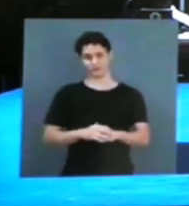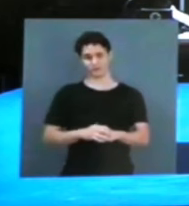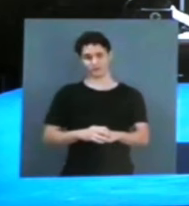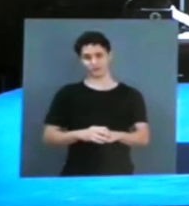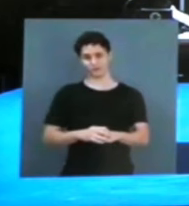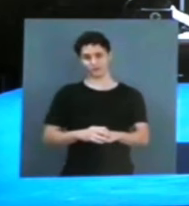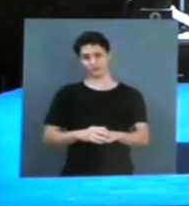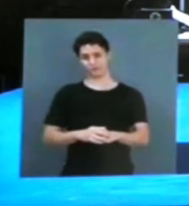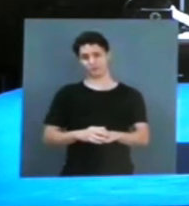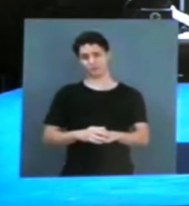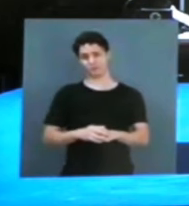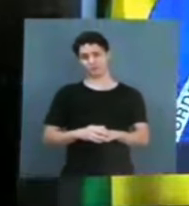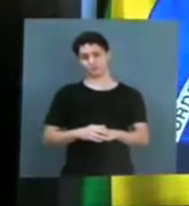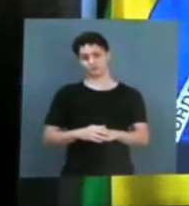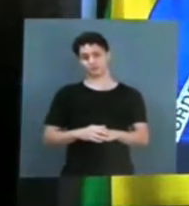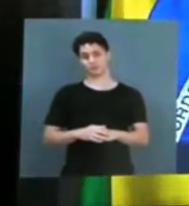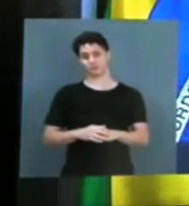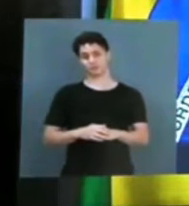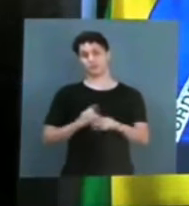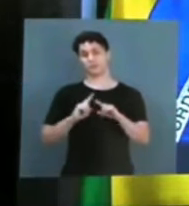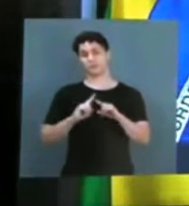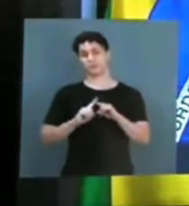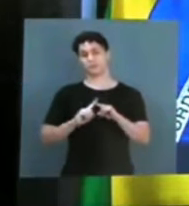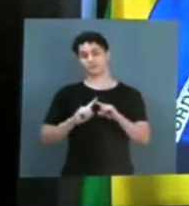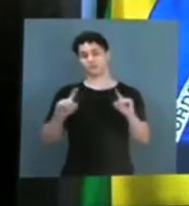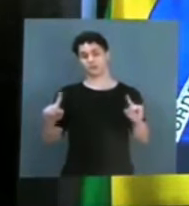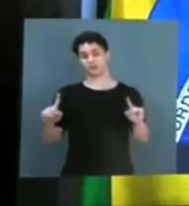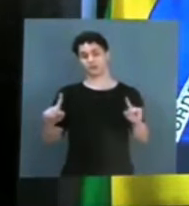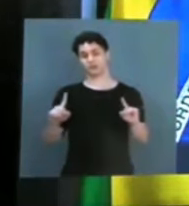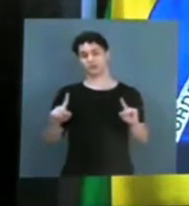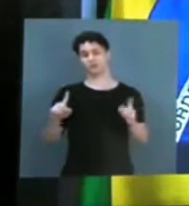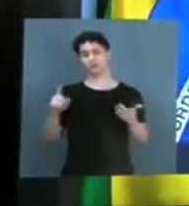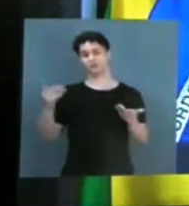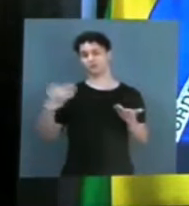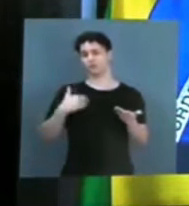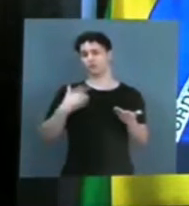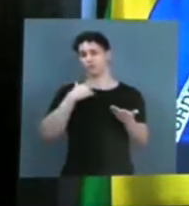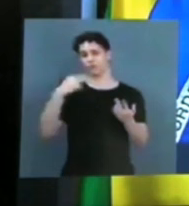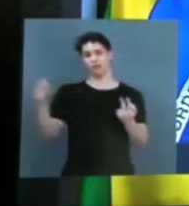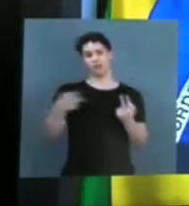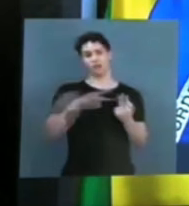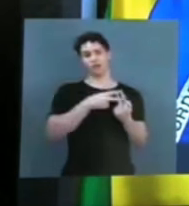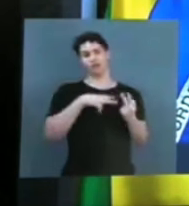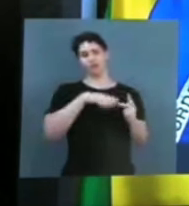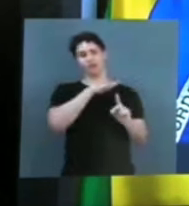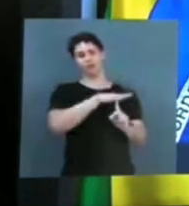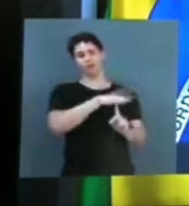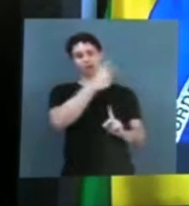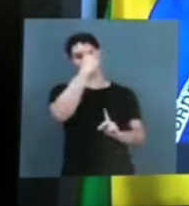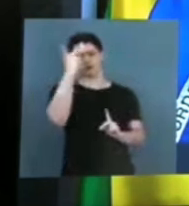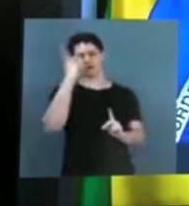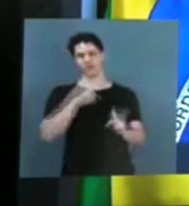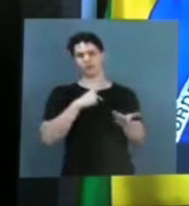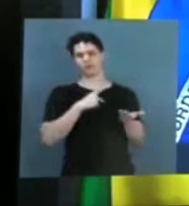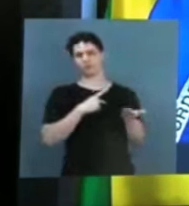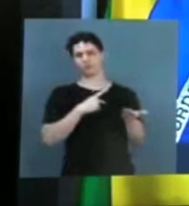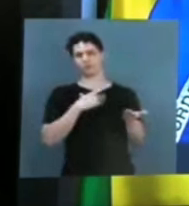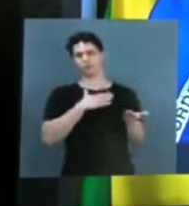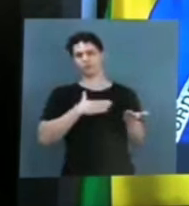gosta. Mas não é por isso que você tem que fazer os outros gostar do mesmo